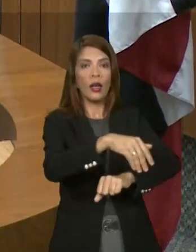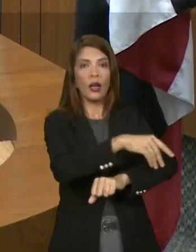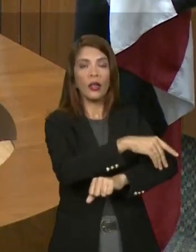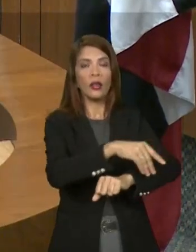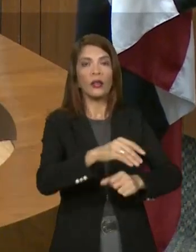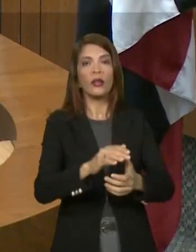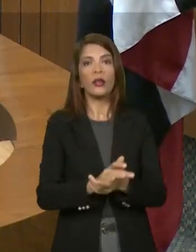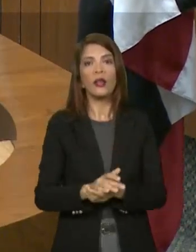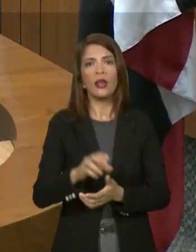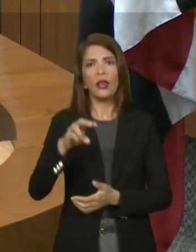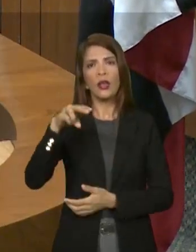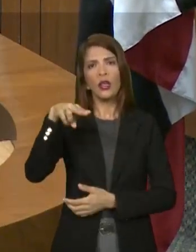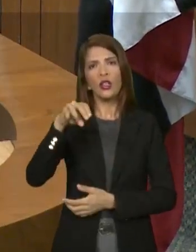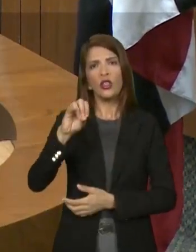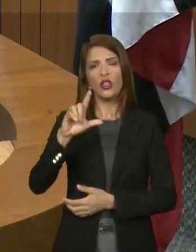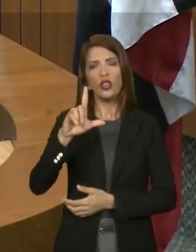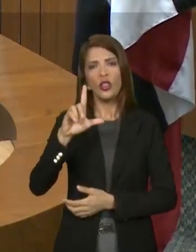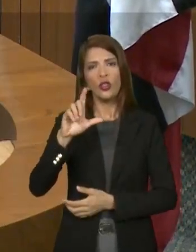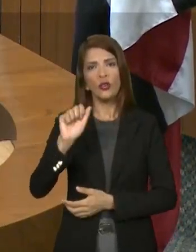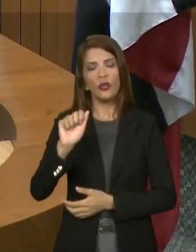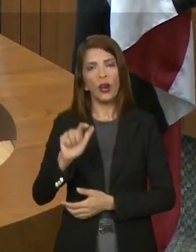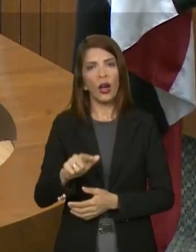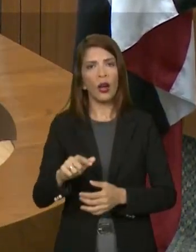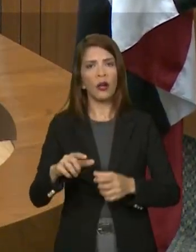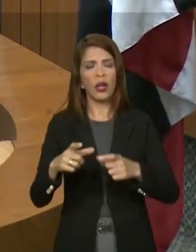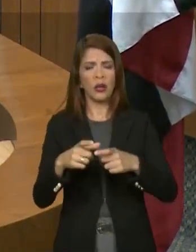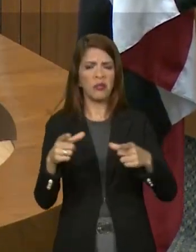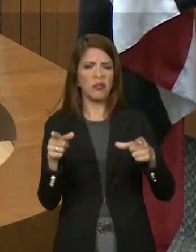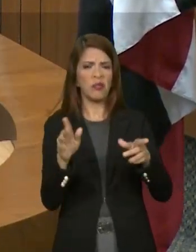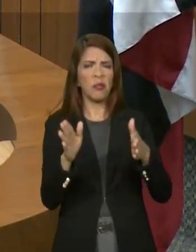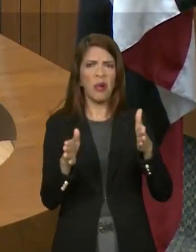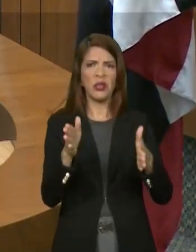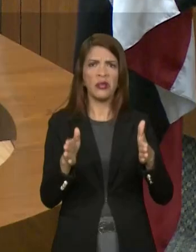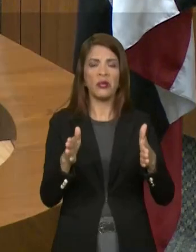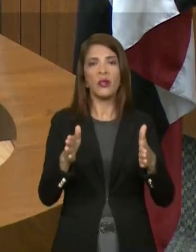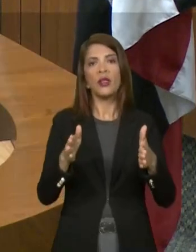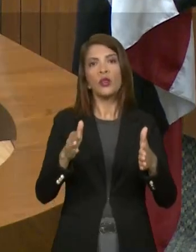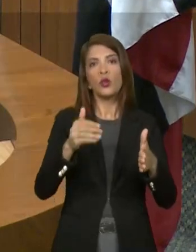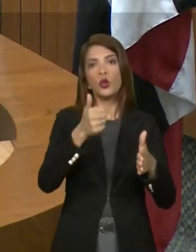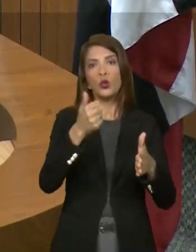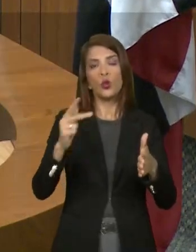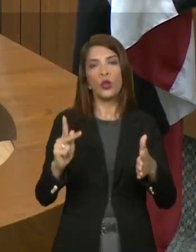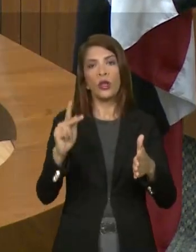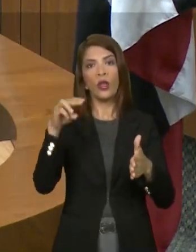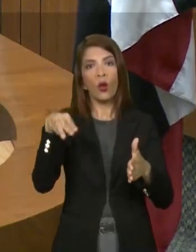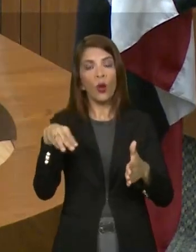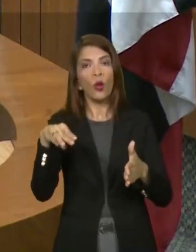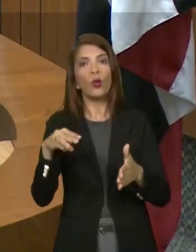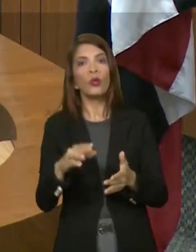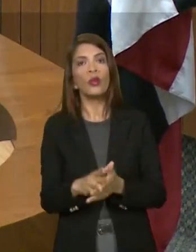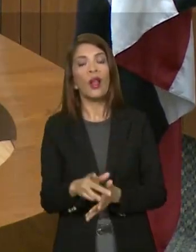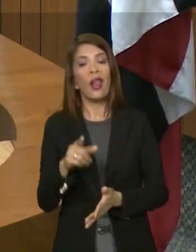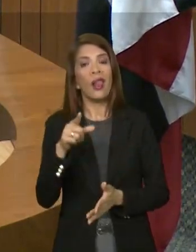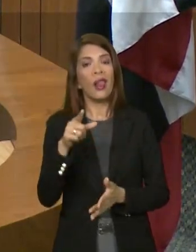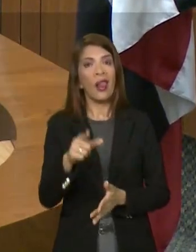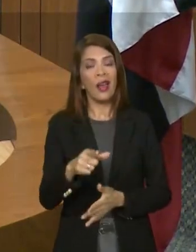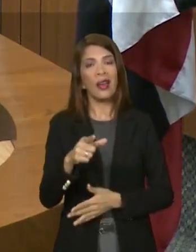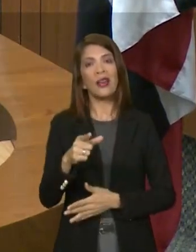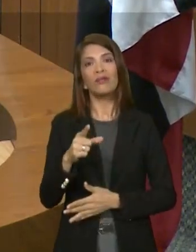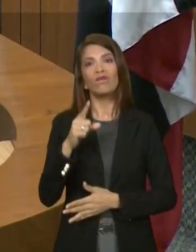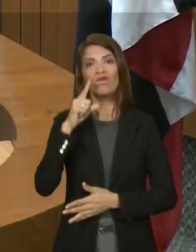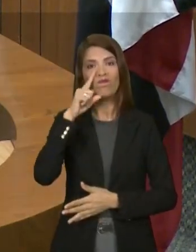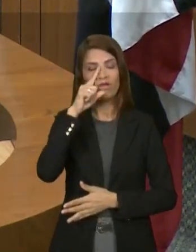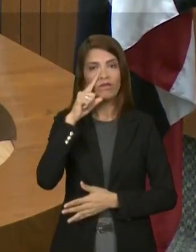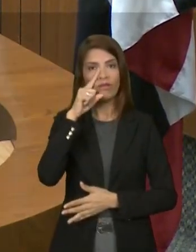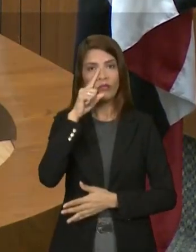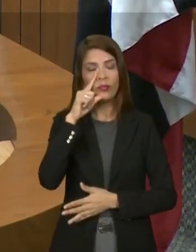Alves Pereira, uma avenida que não é tão grande, em torno de um quilômetro e meio, uma avenida muito perigosa, uma